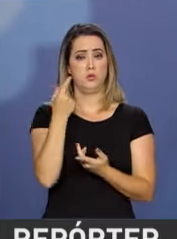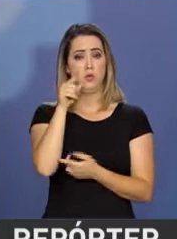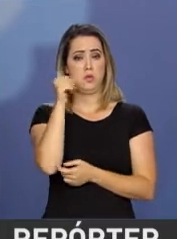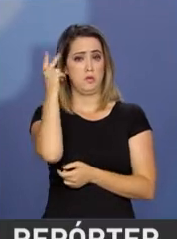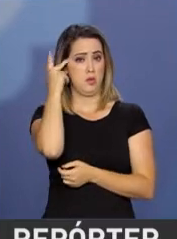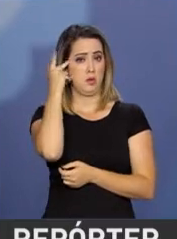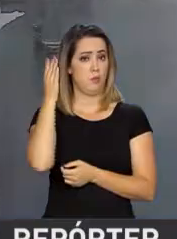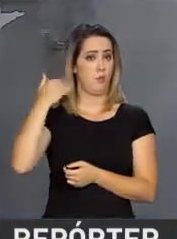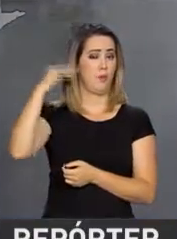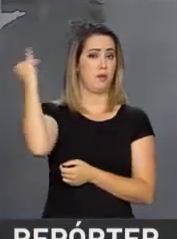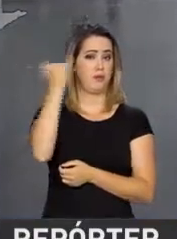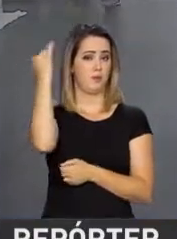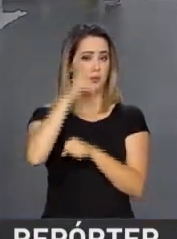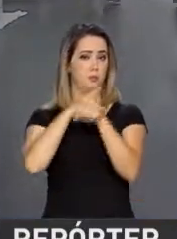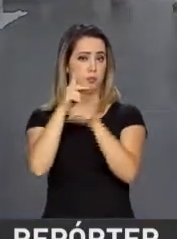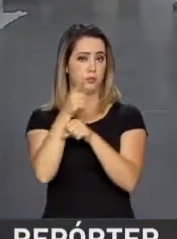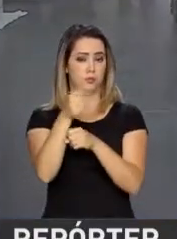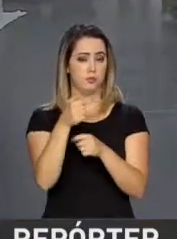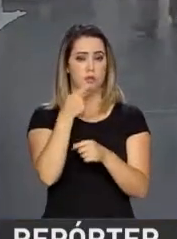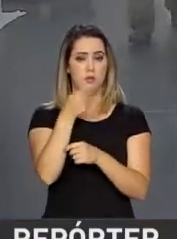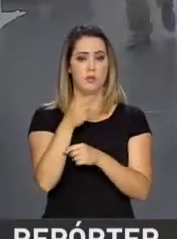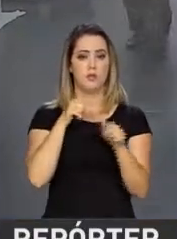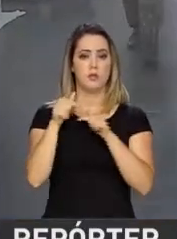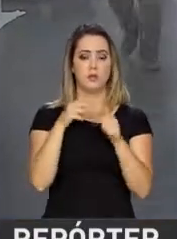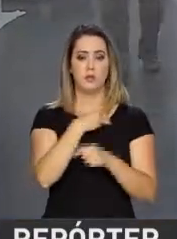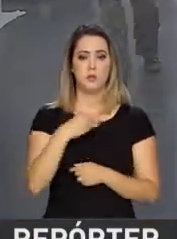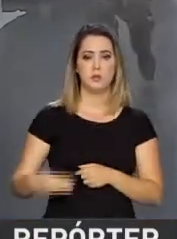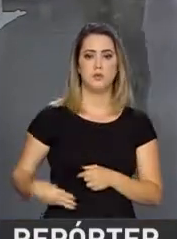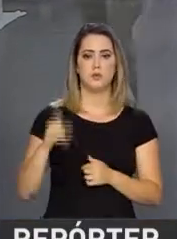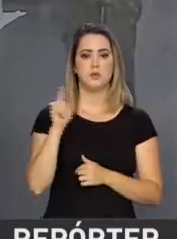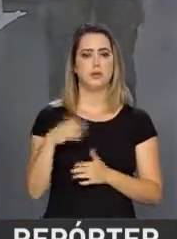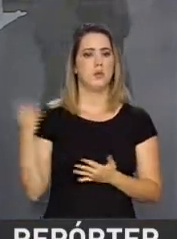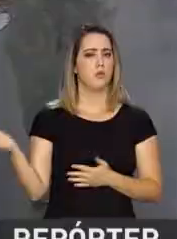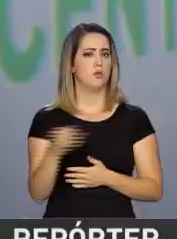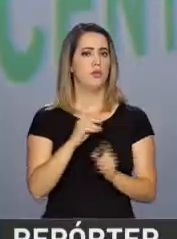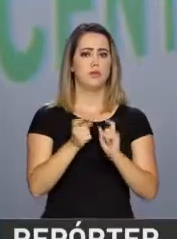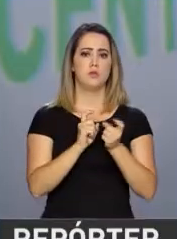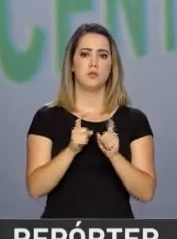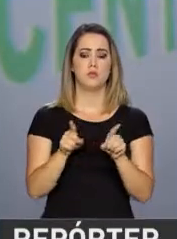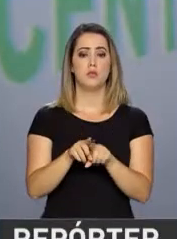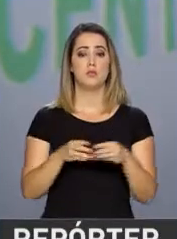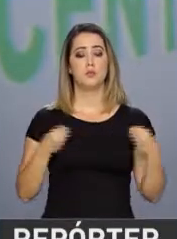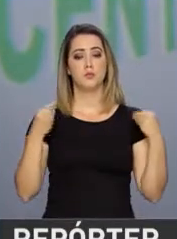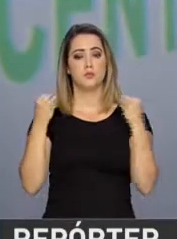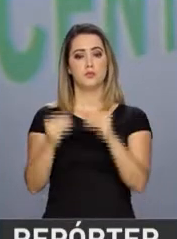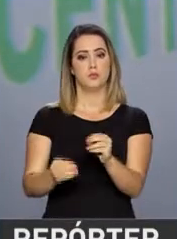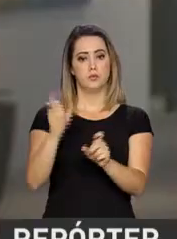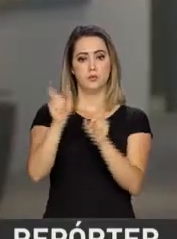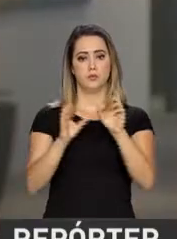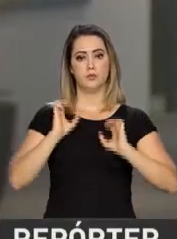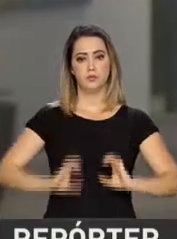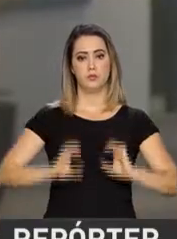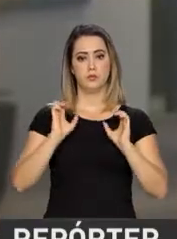dos mais importantes do país, o trabalho feito pelo Ministério representa o que há de mais atual em gestão. E vai beneficiar os cidadãos.